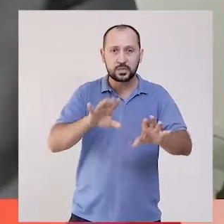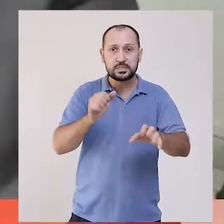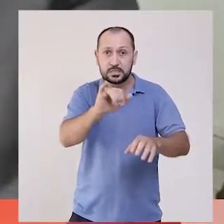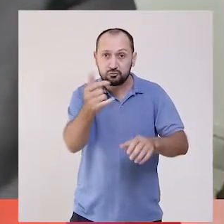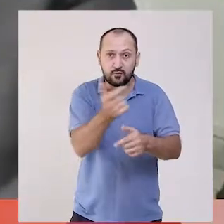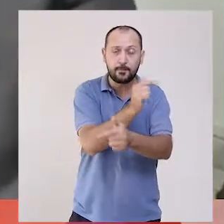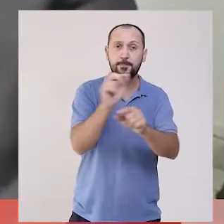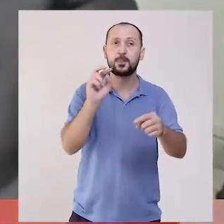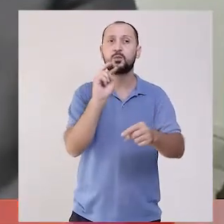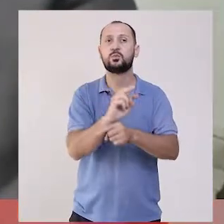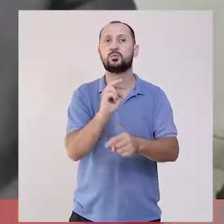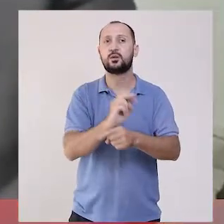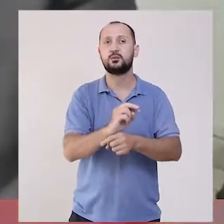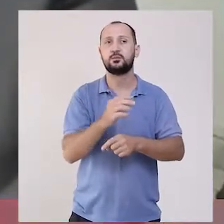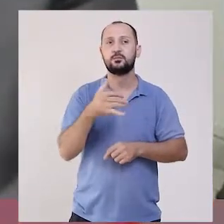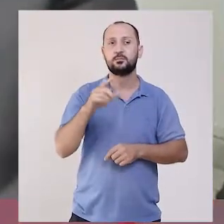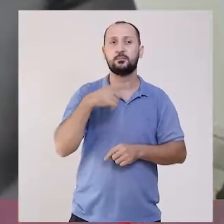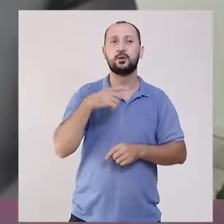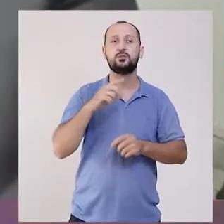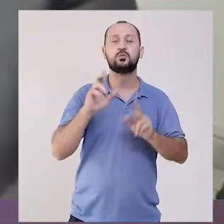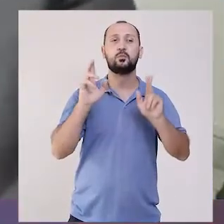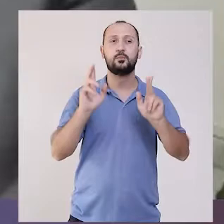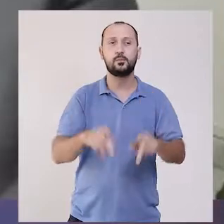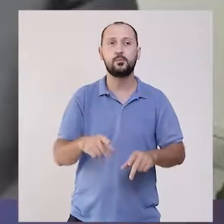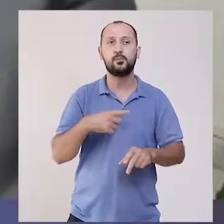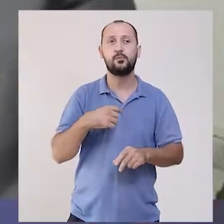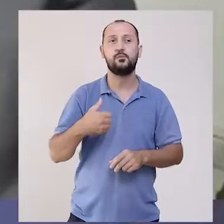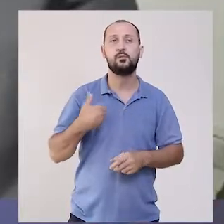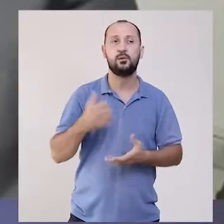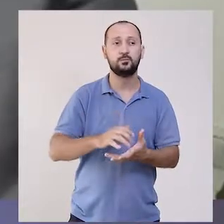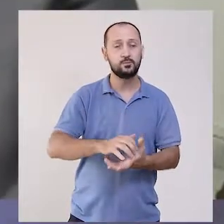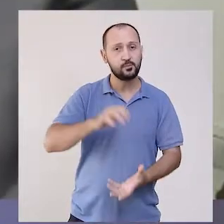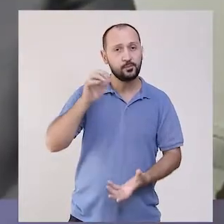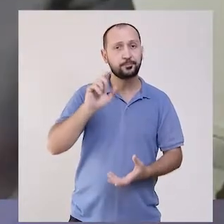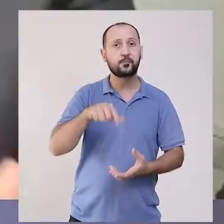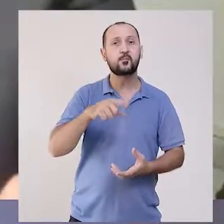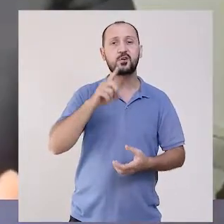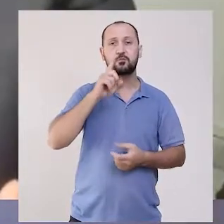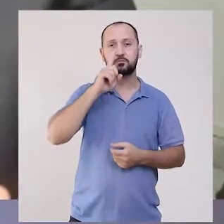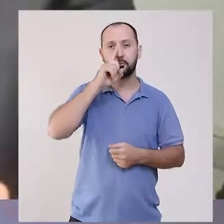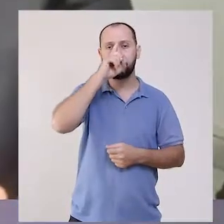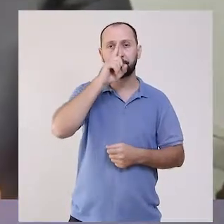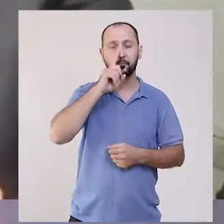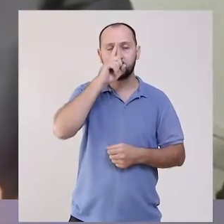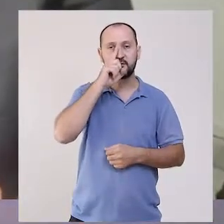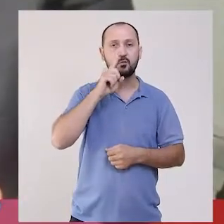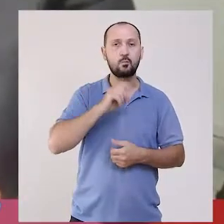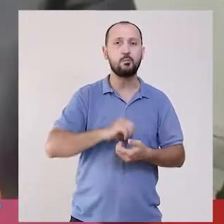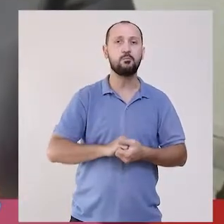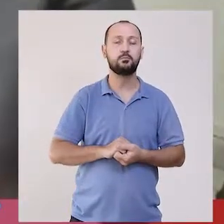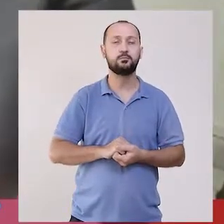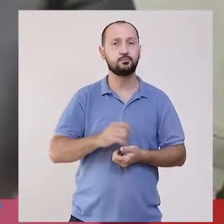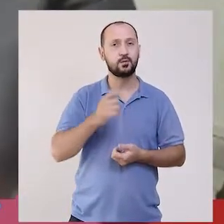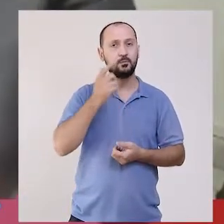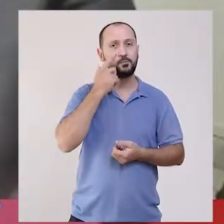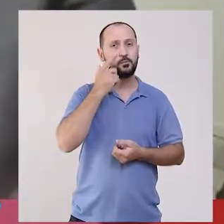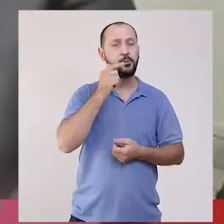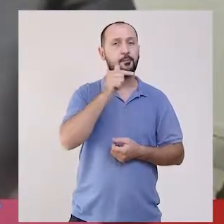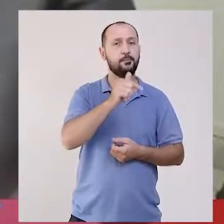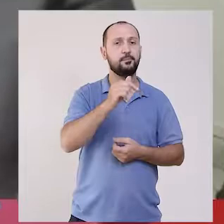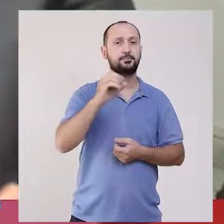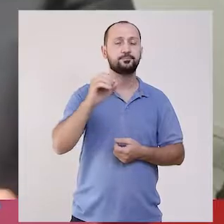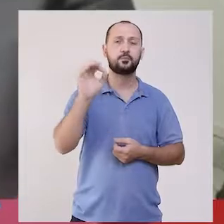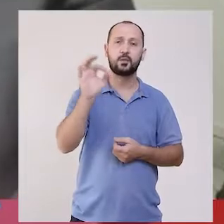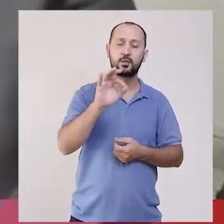retornar sem cuidados, principalmente que a população idosa é a população de risco. Nós vimos aí